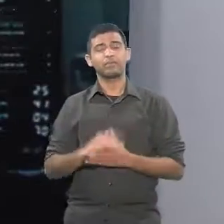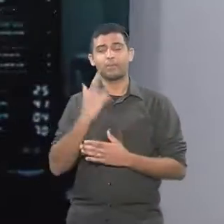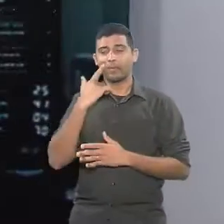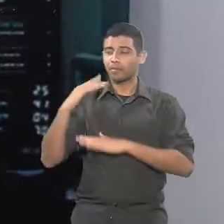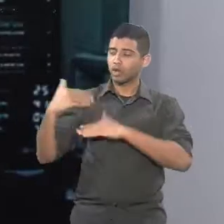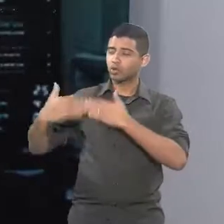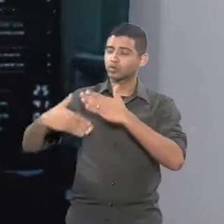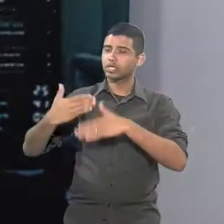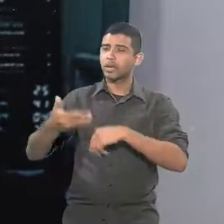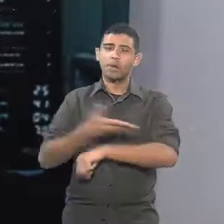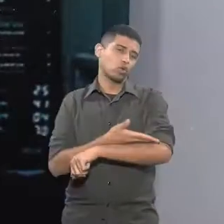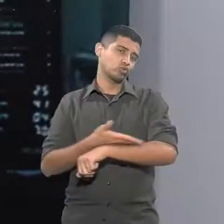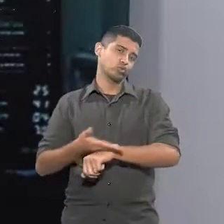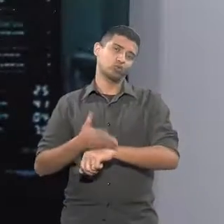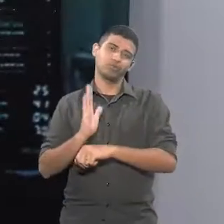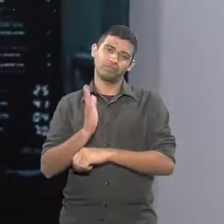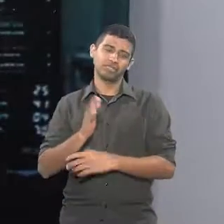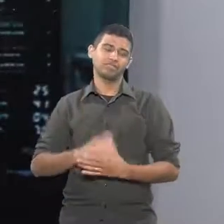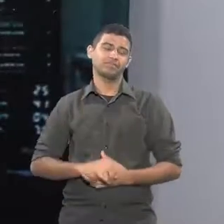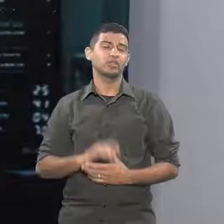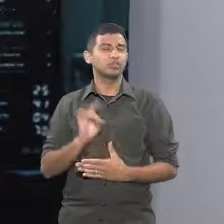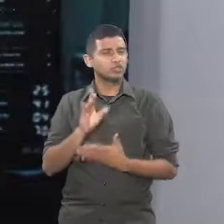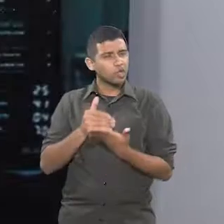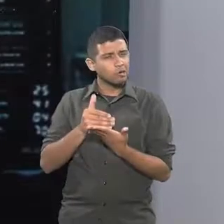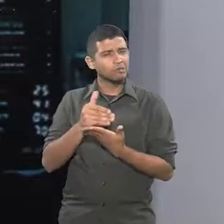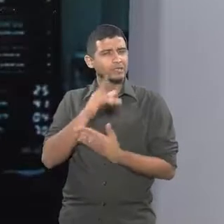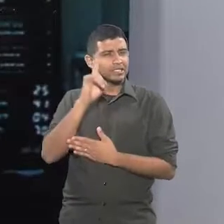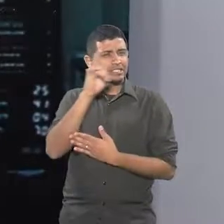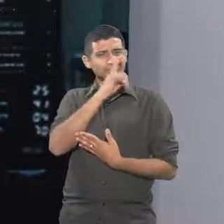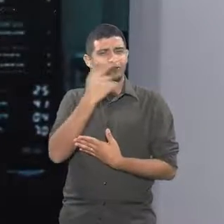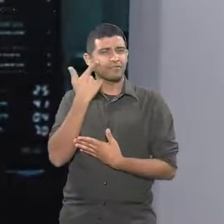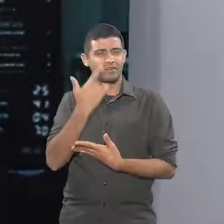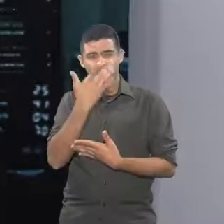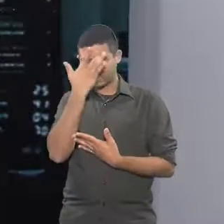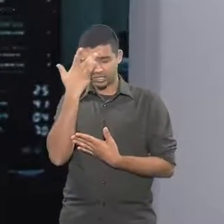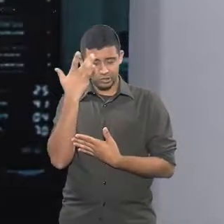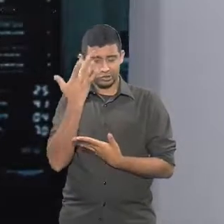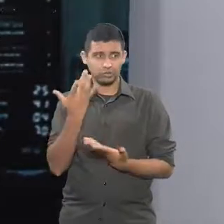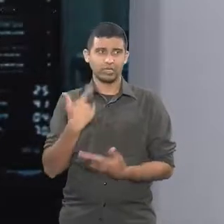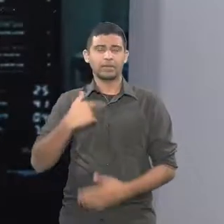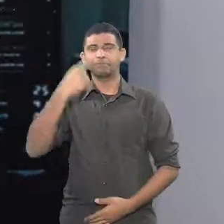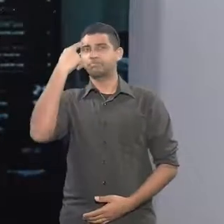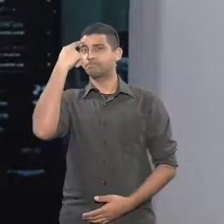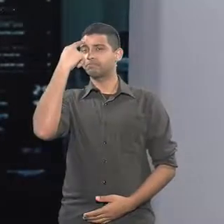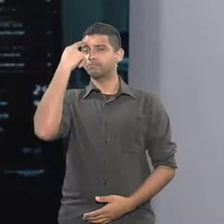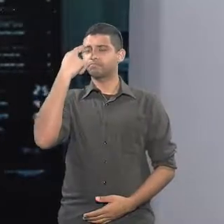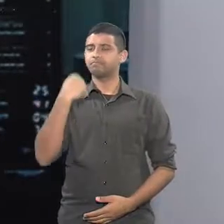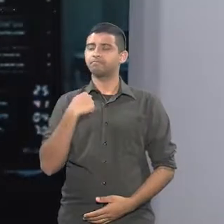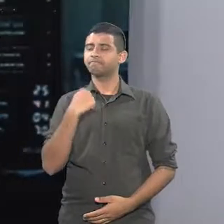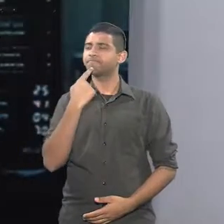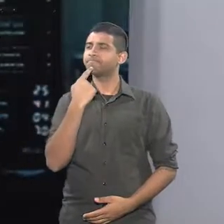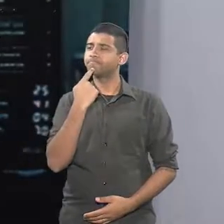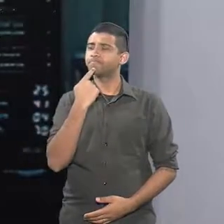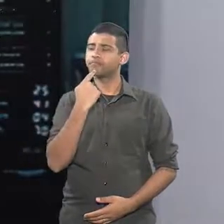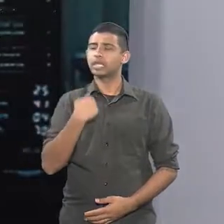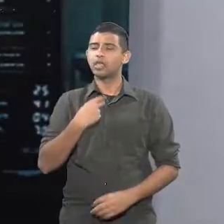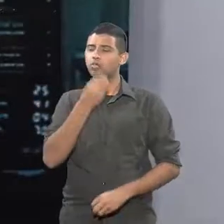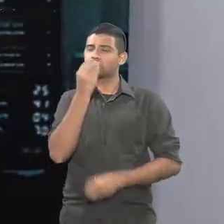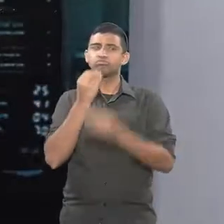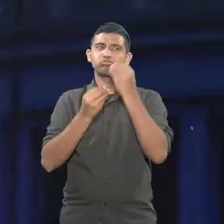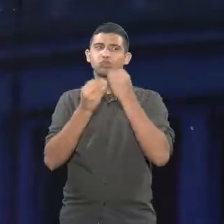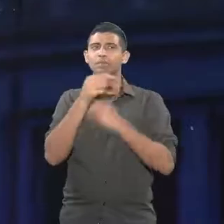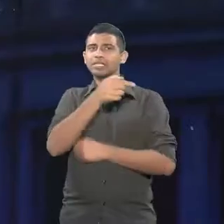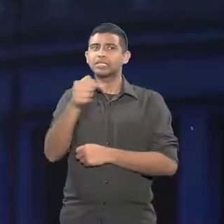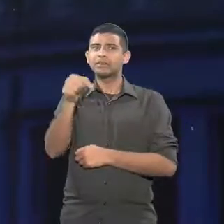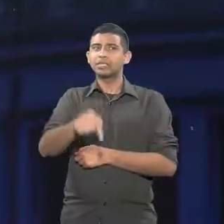tempo a pessoa leva de boa. É mais o início. A pessoa pegar, ela pensar, o que eu vou consumir nessa semana? Dá